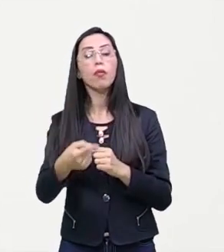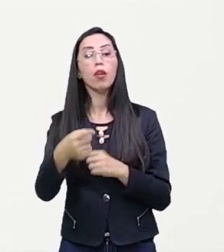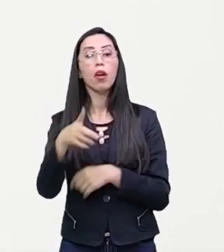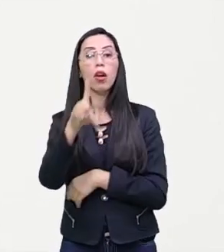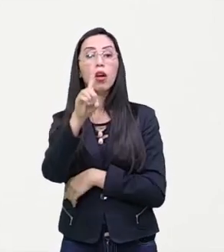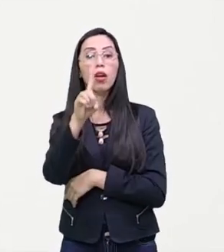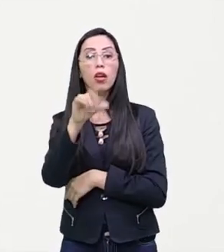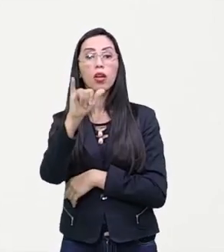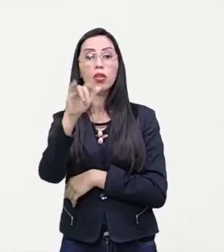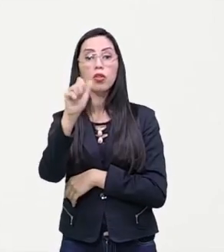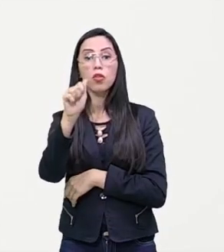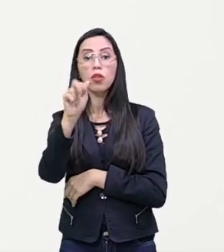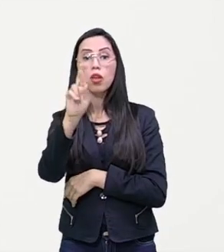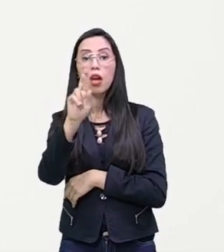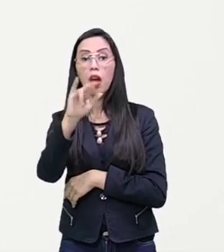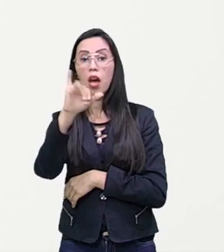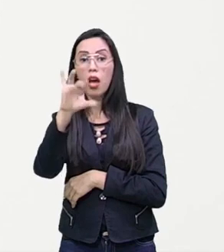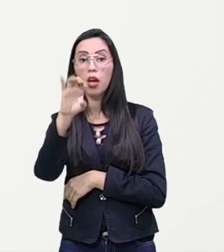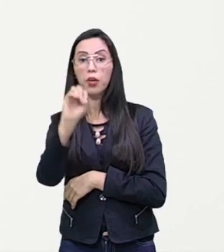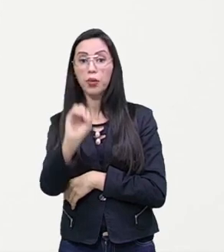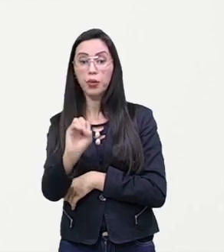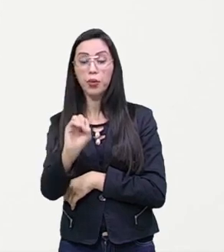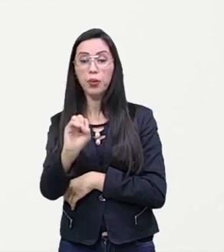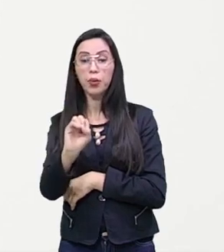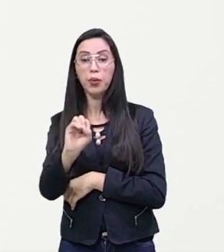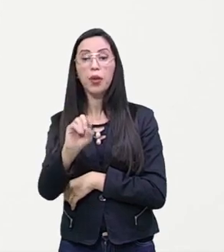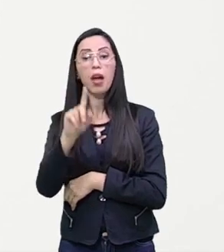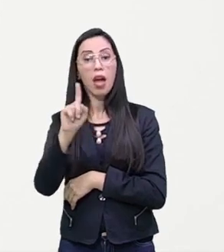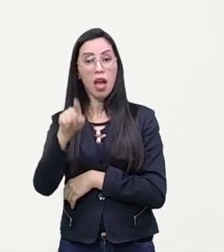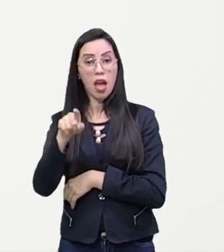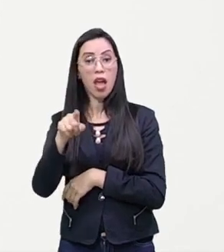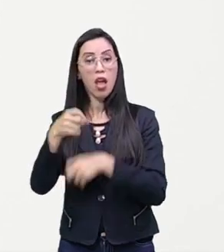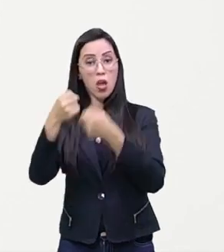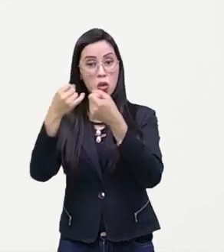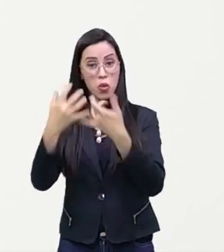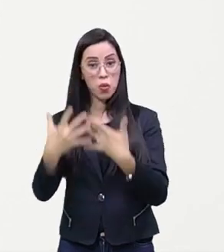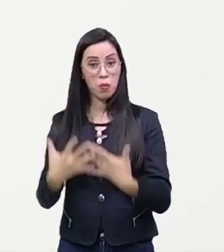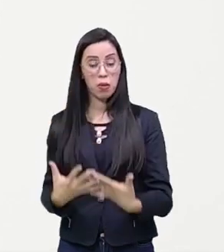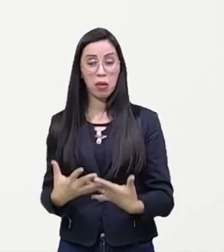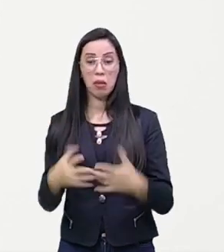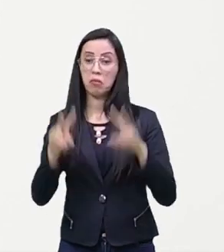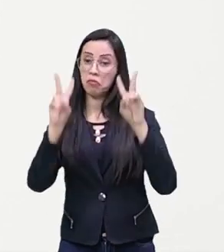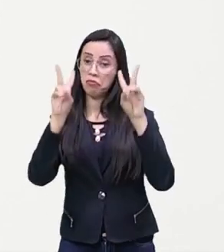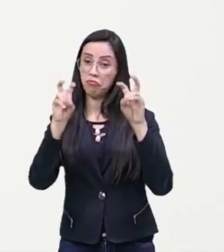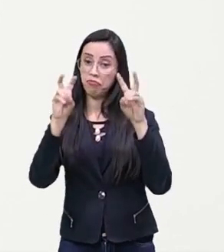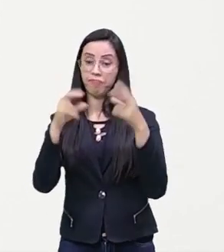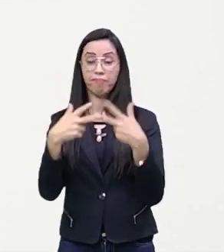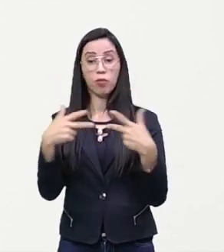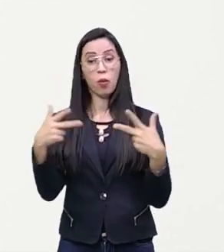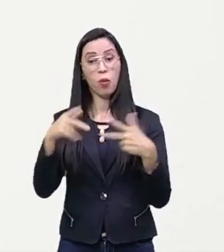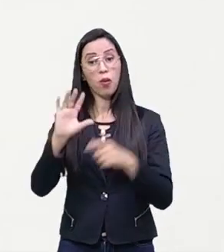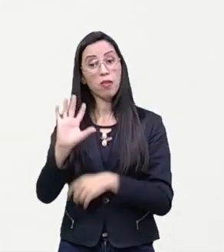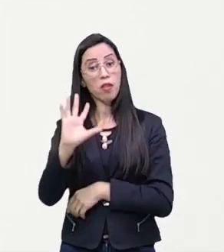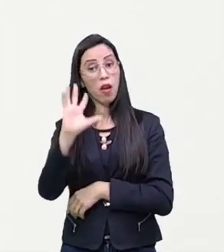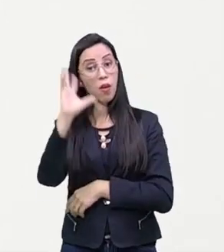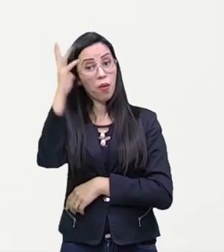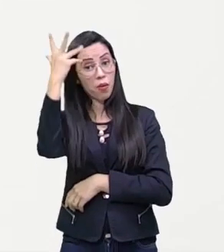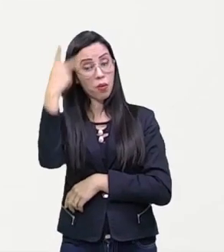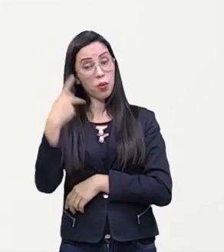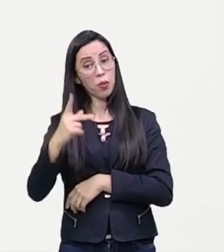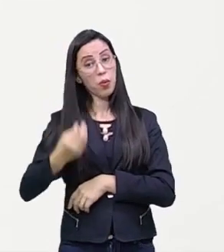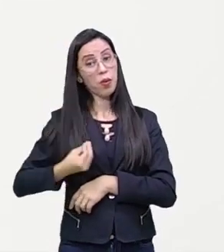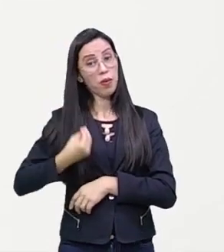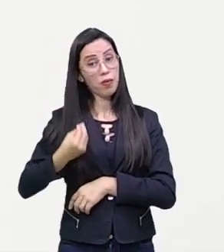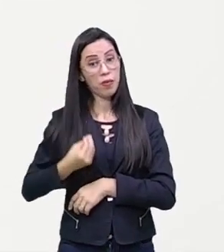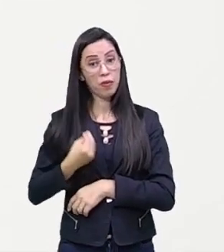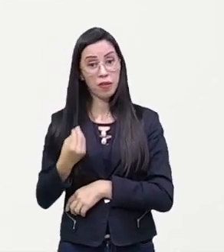Diário. Olha que bacana, gente. Diário. O diário, ele conta fatos do seu cotidiano ou